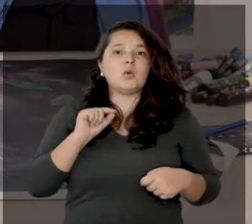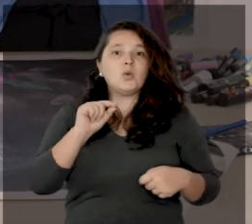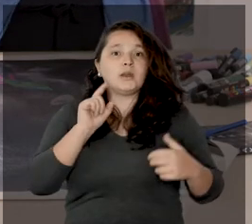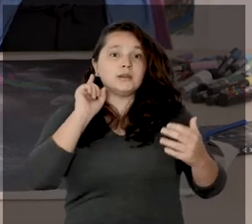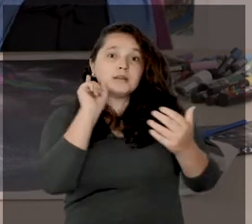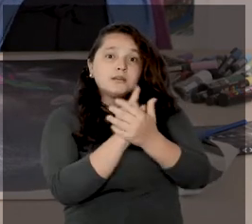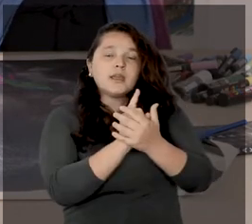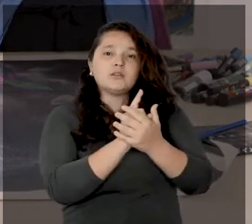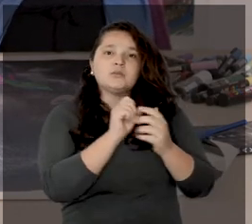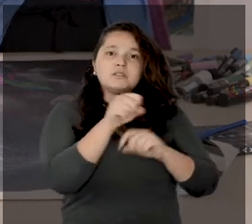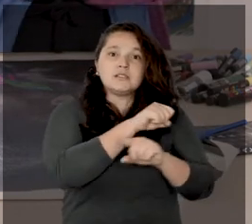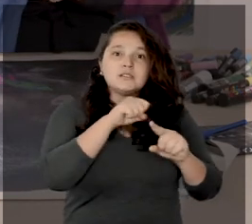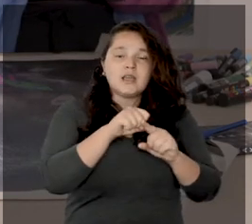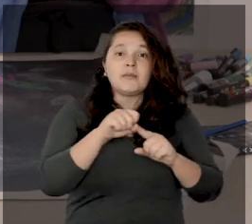de arte